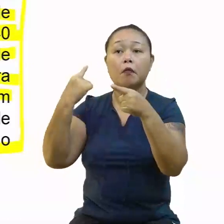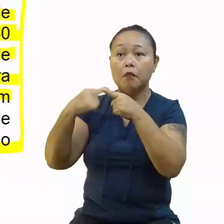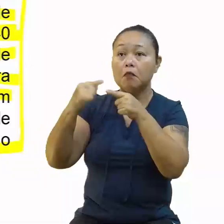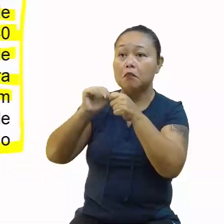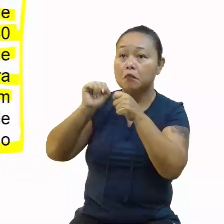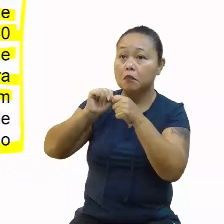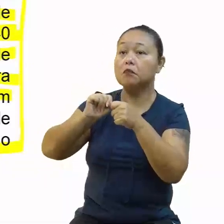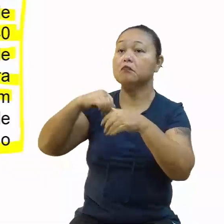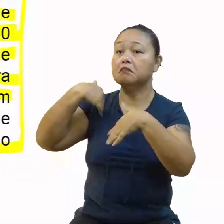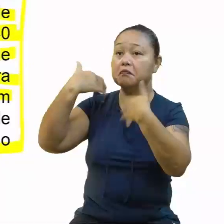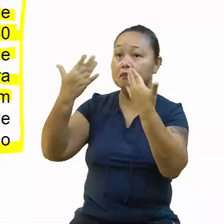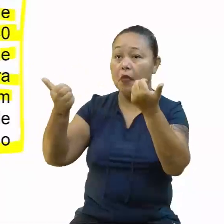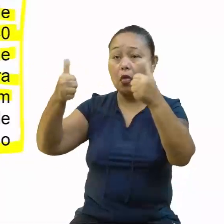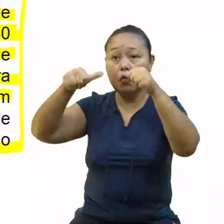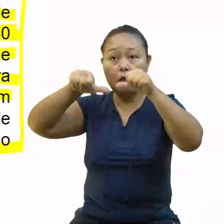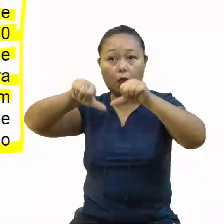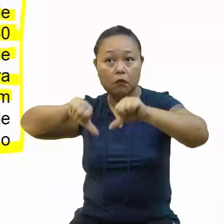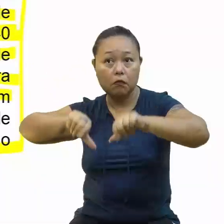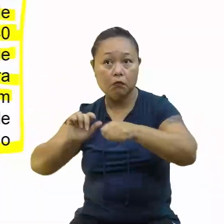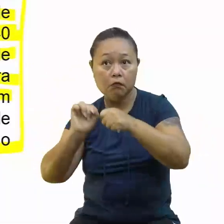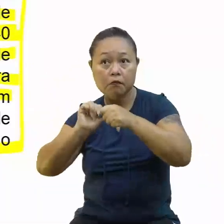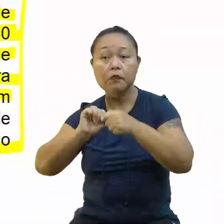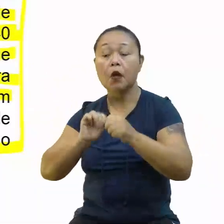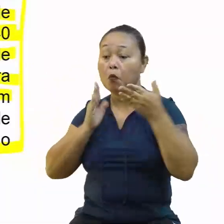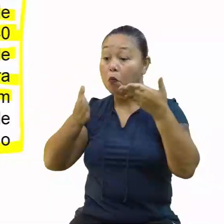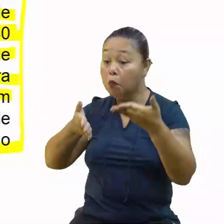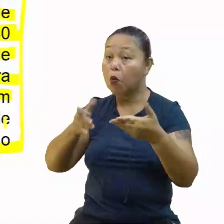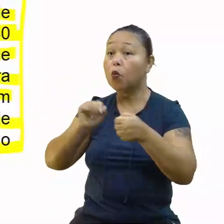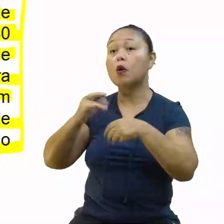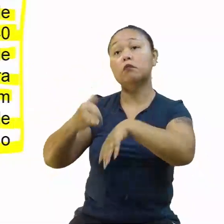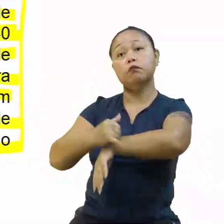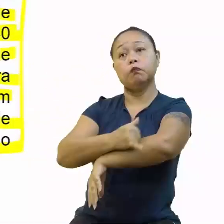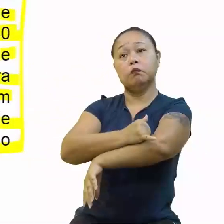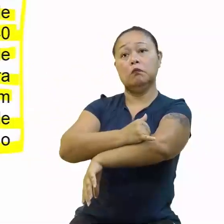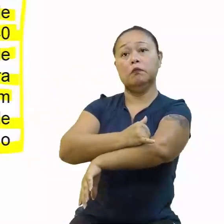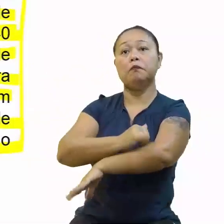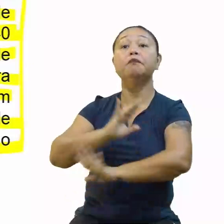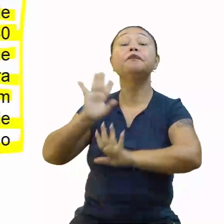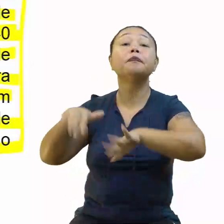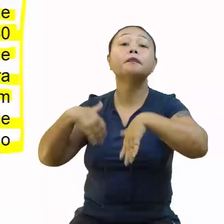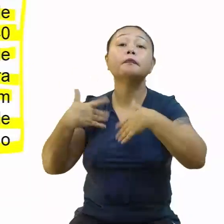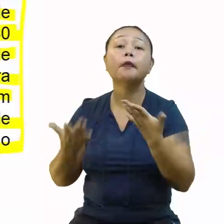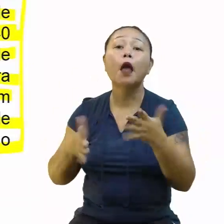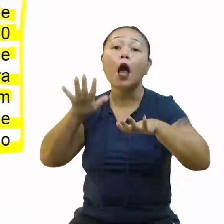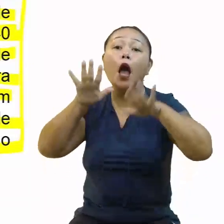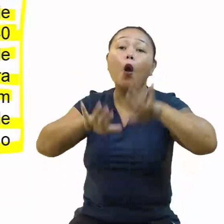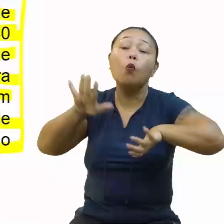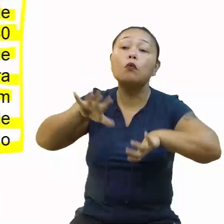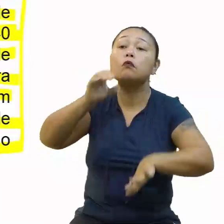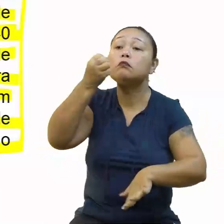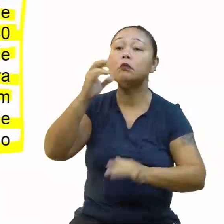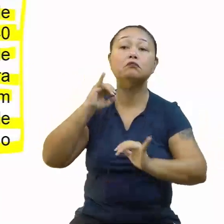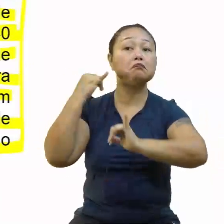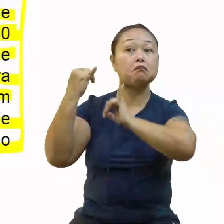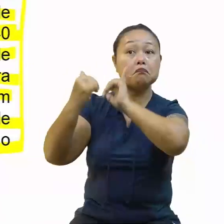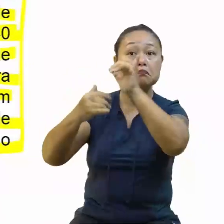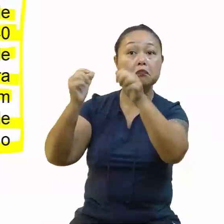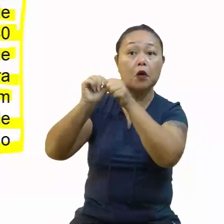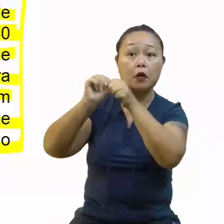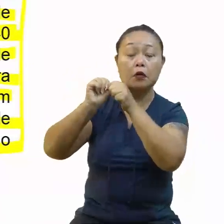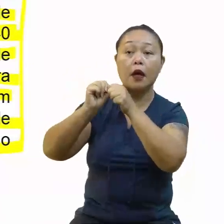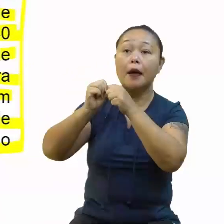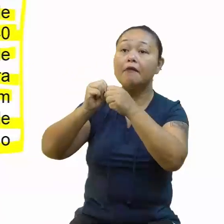obesidade. Em alguns casos, a boa notícia é que a perda de peso leva à